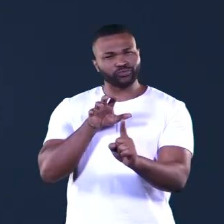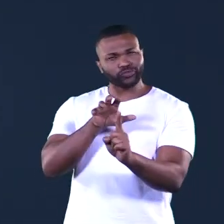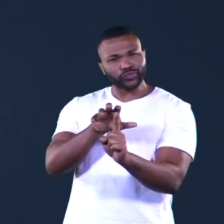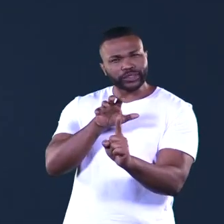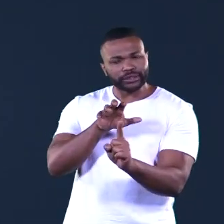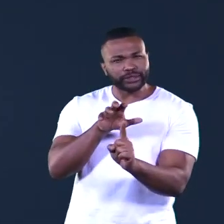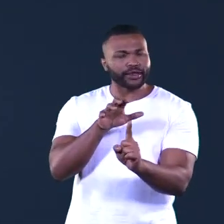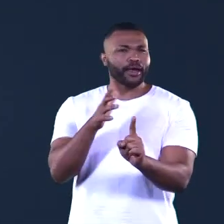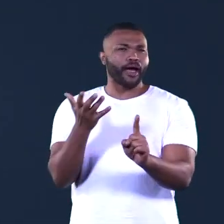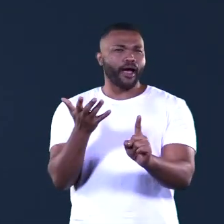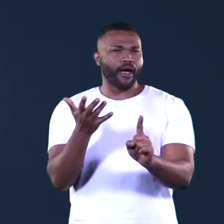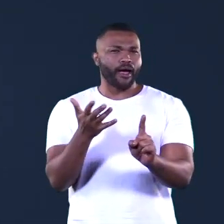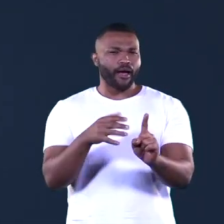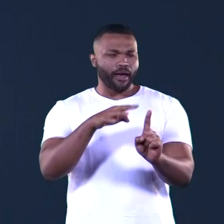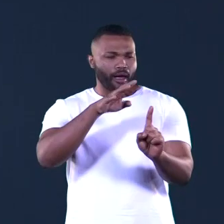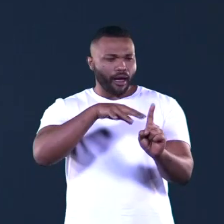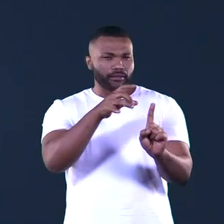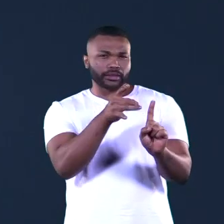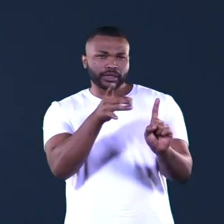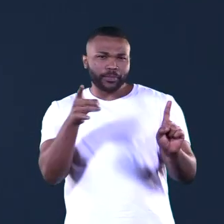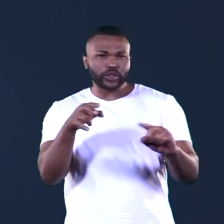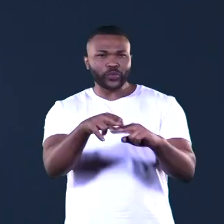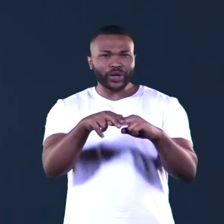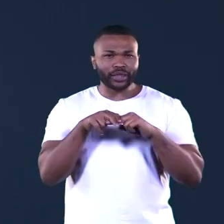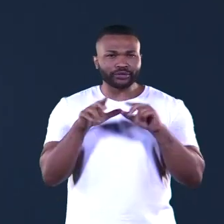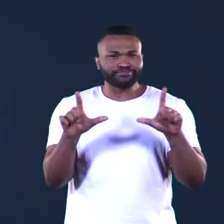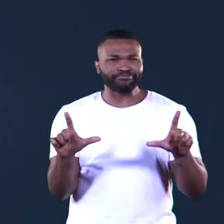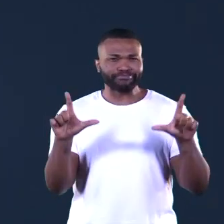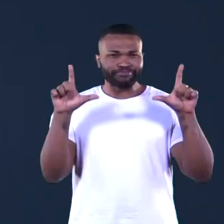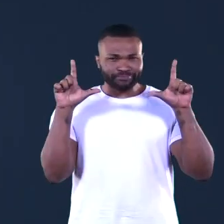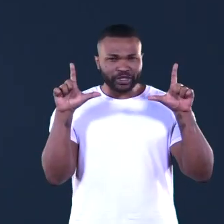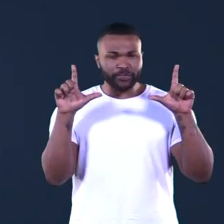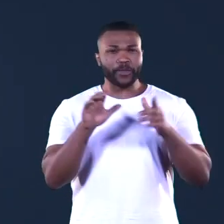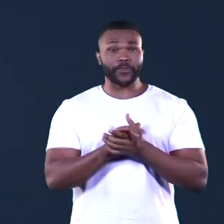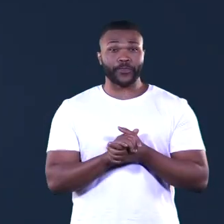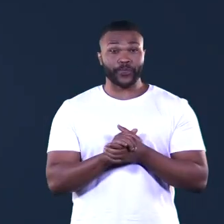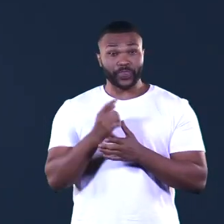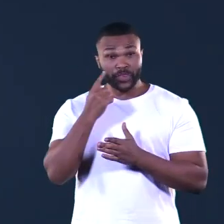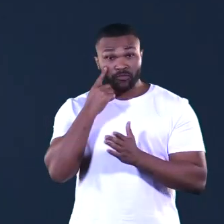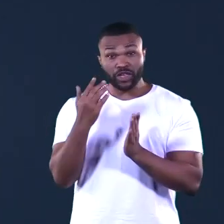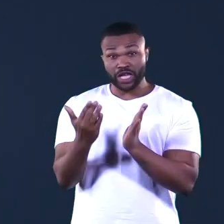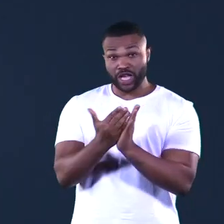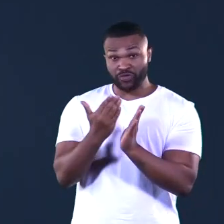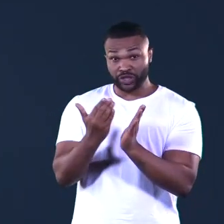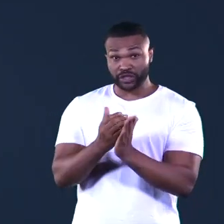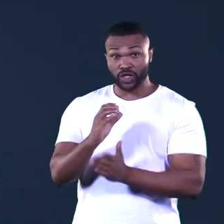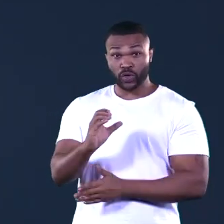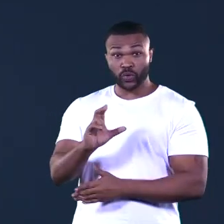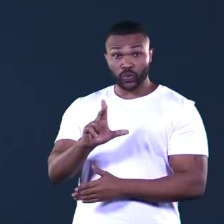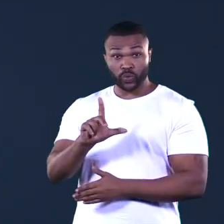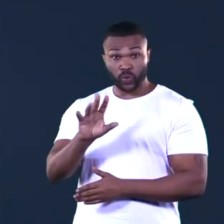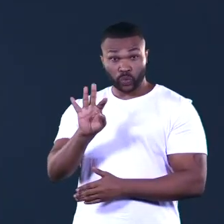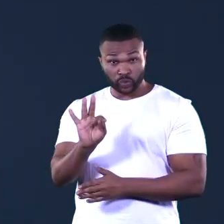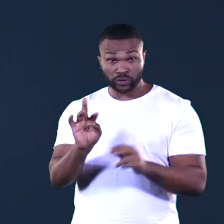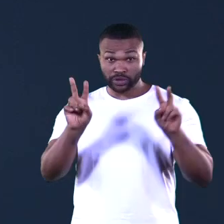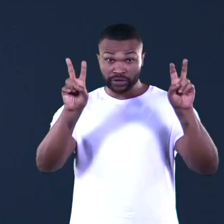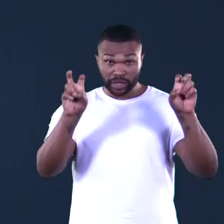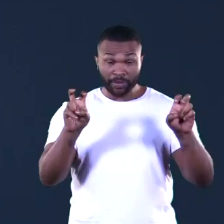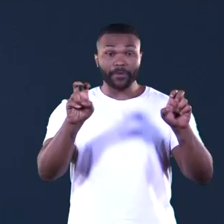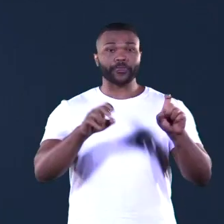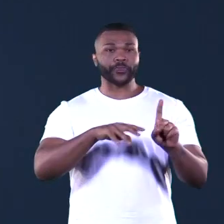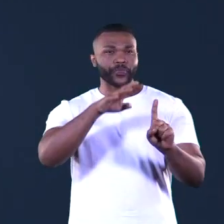algum tipo de notoriedade. Eu vi uma definição muito boa numa revista Cult sobre cancelamento, que é o